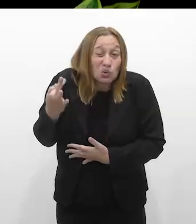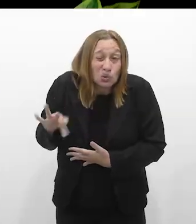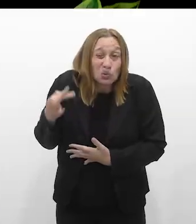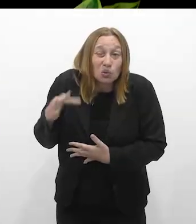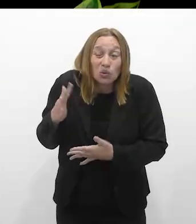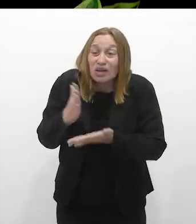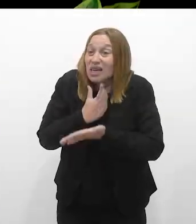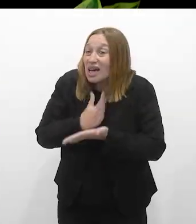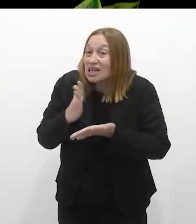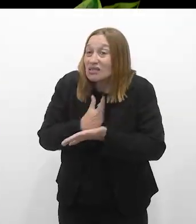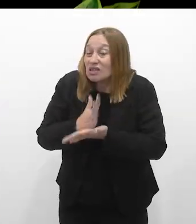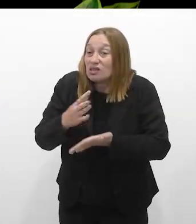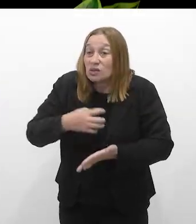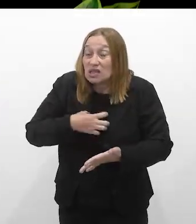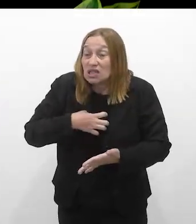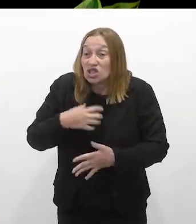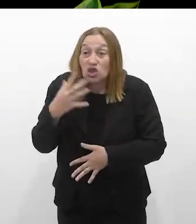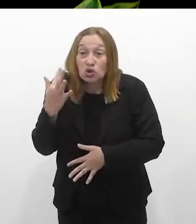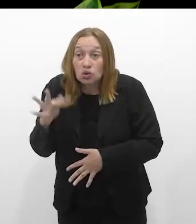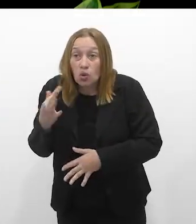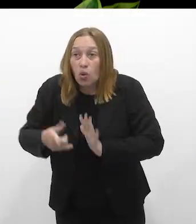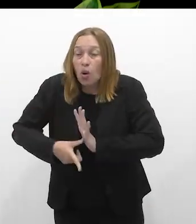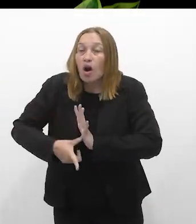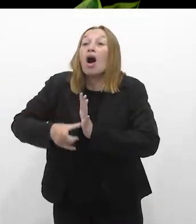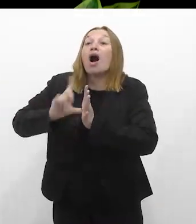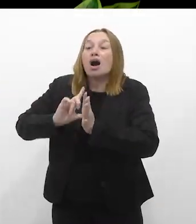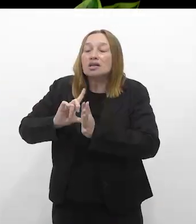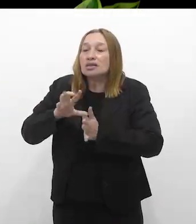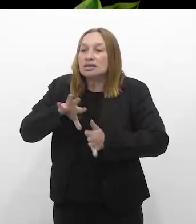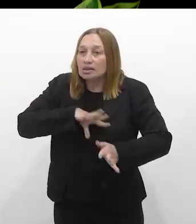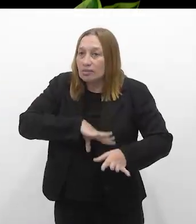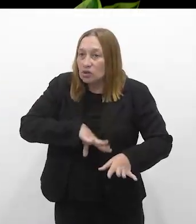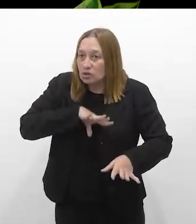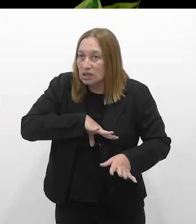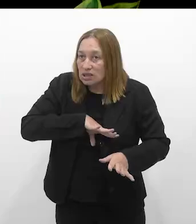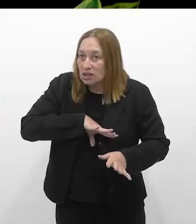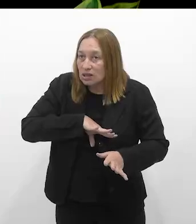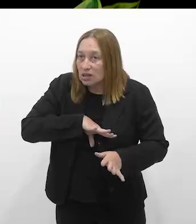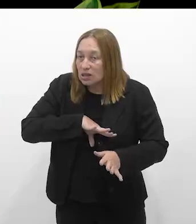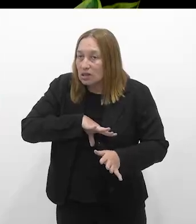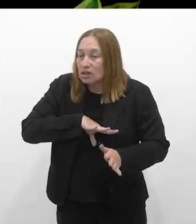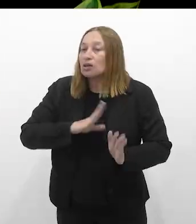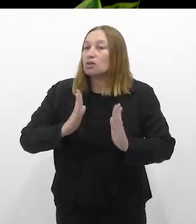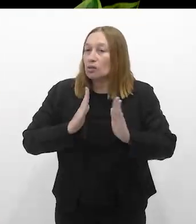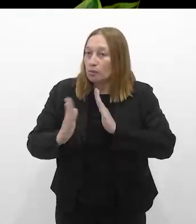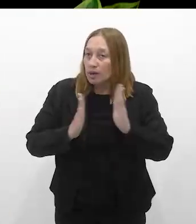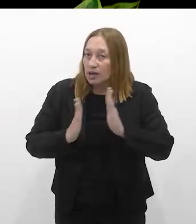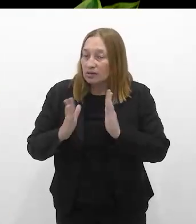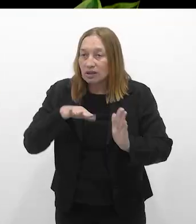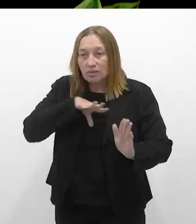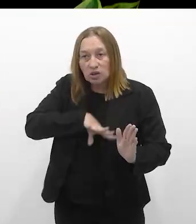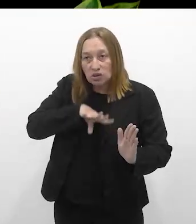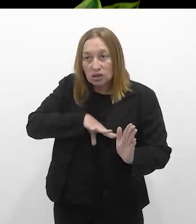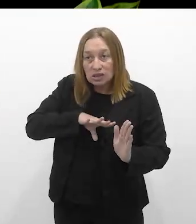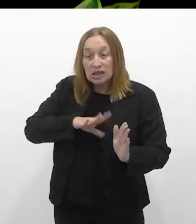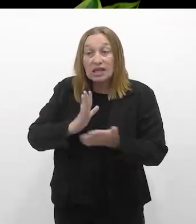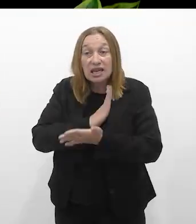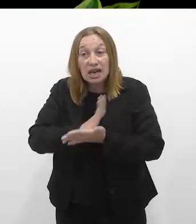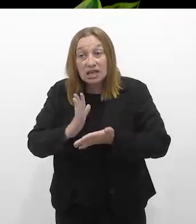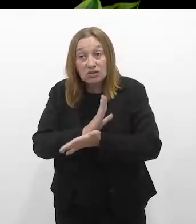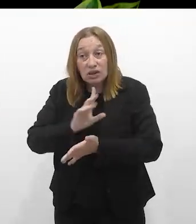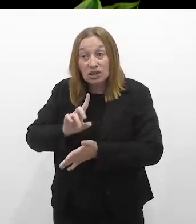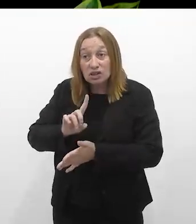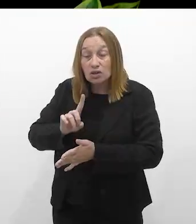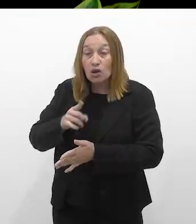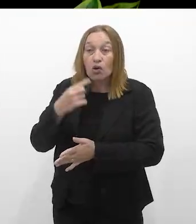dor que às vezes eu sentia dor antes da minha menstruação, durante a menstruação e